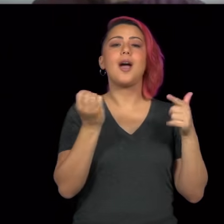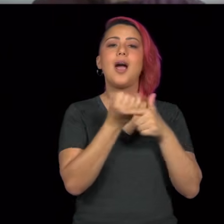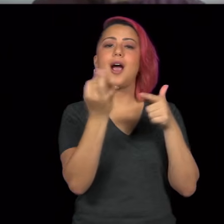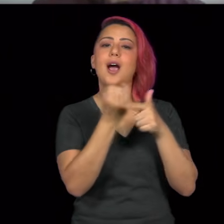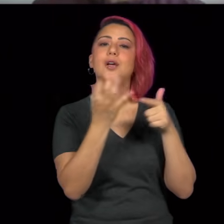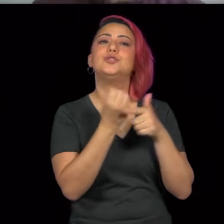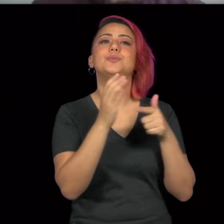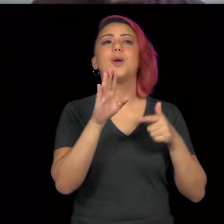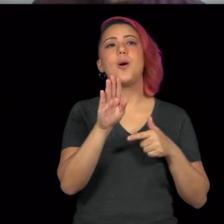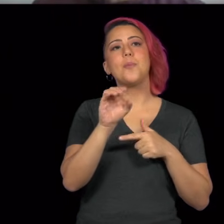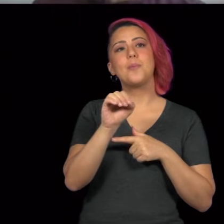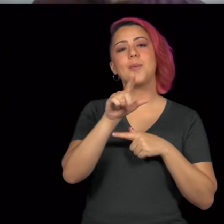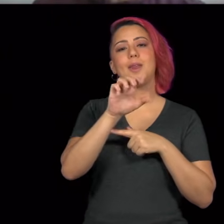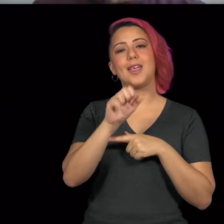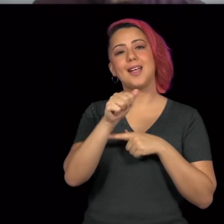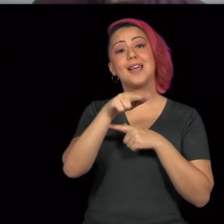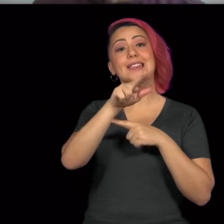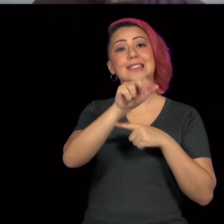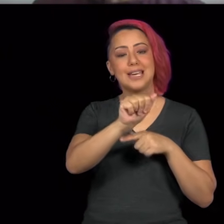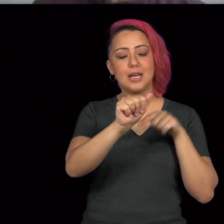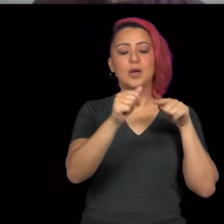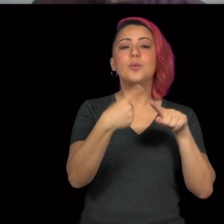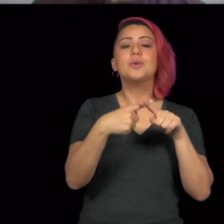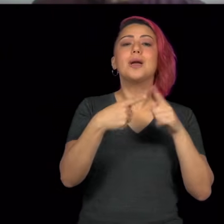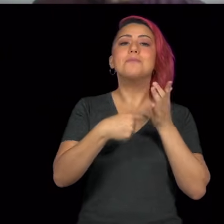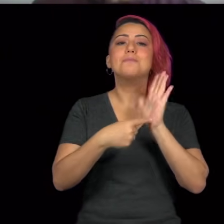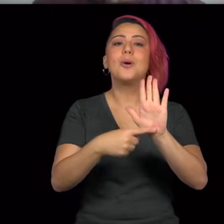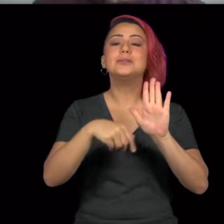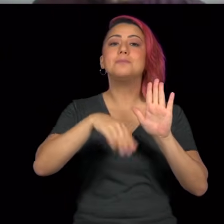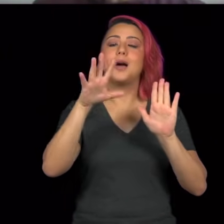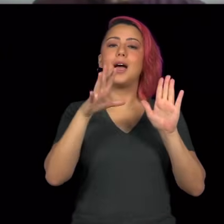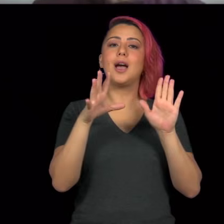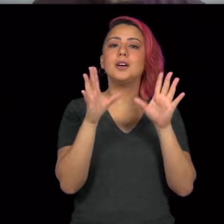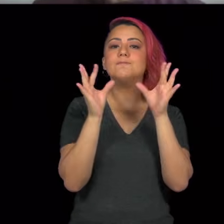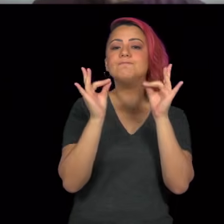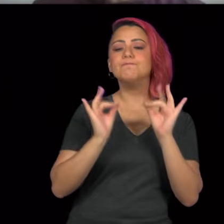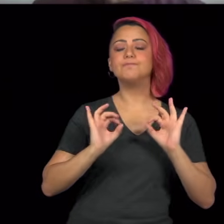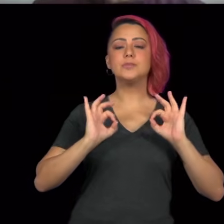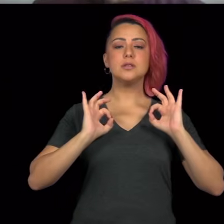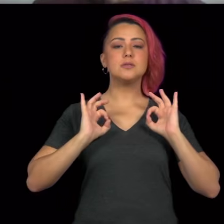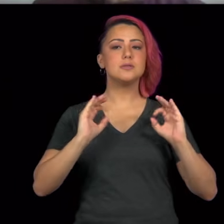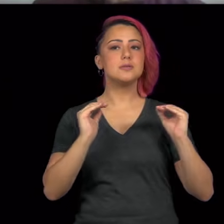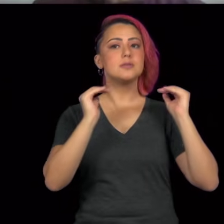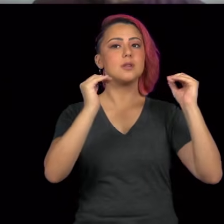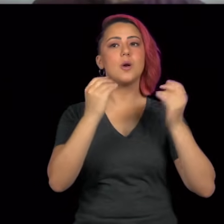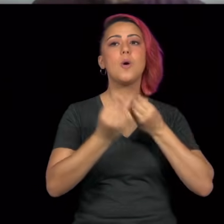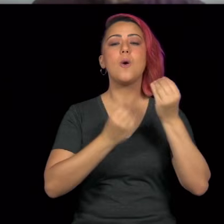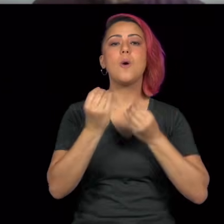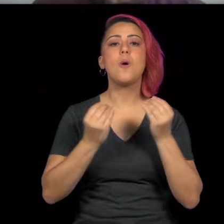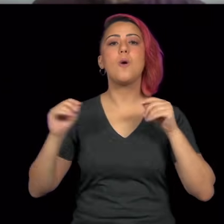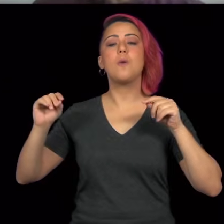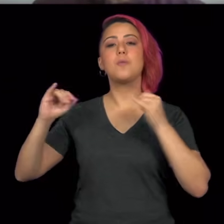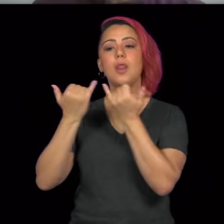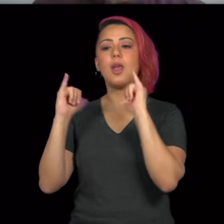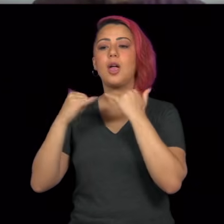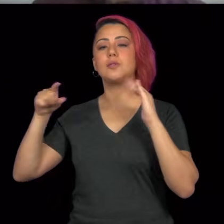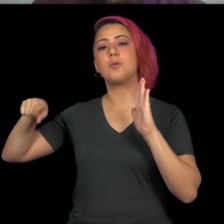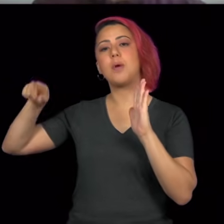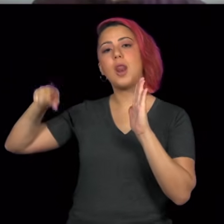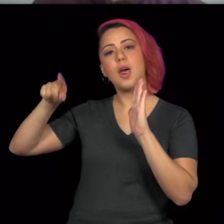nos permitir descrever de forma elegante e muito poderosa a atividade, por exemplo, dos circuitos elétricos.